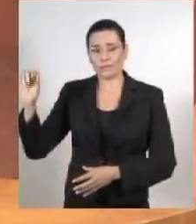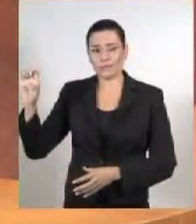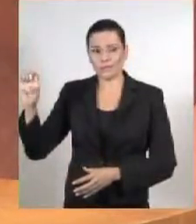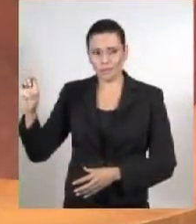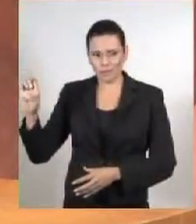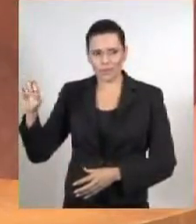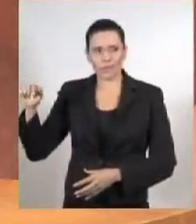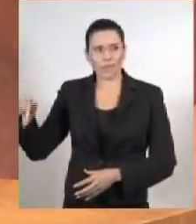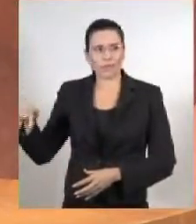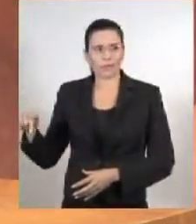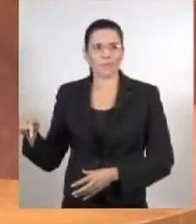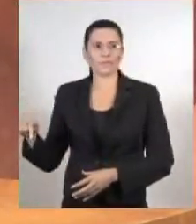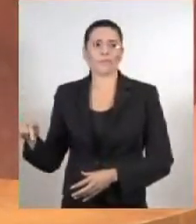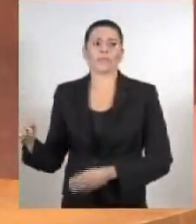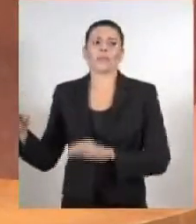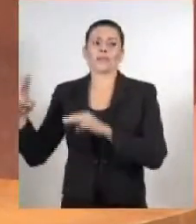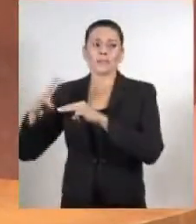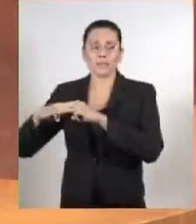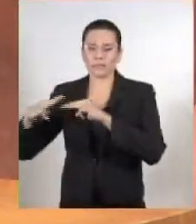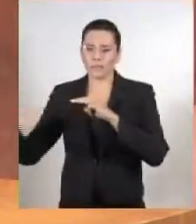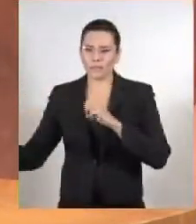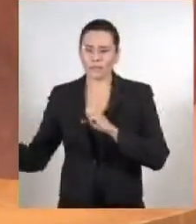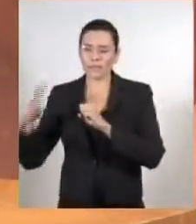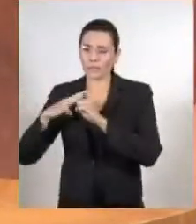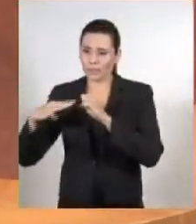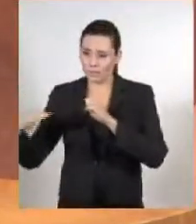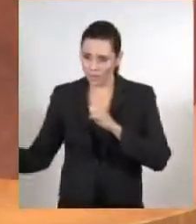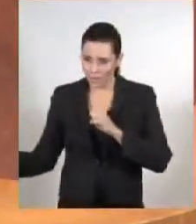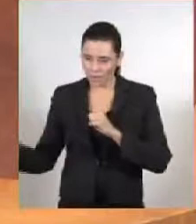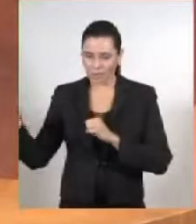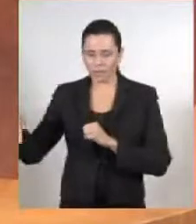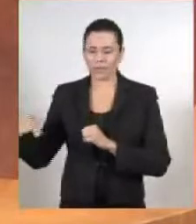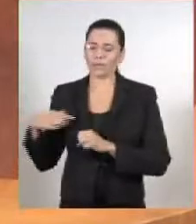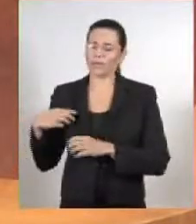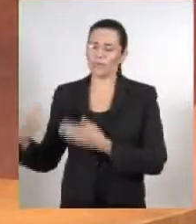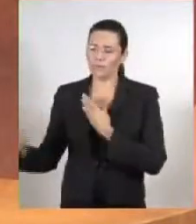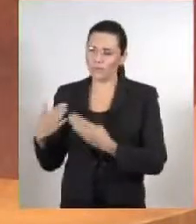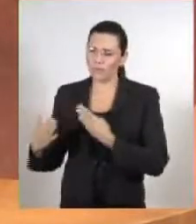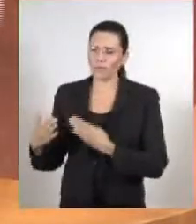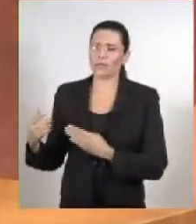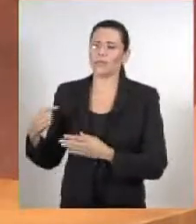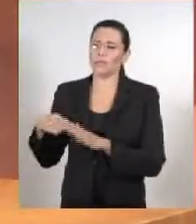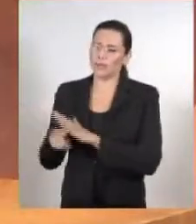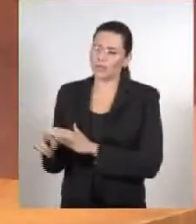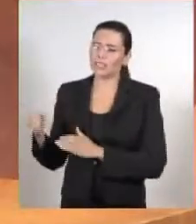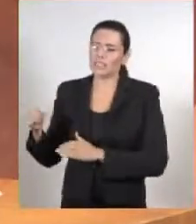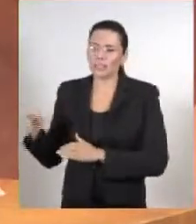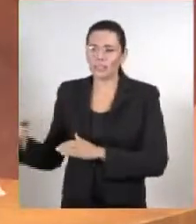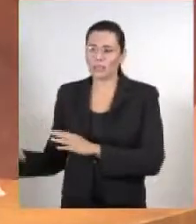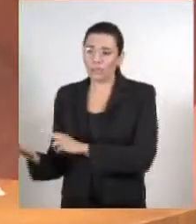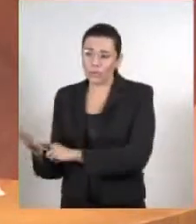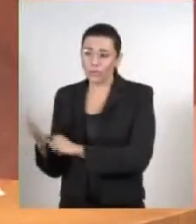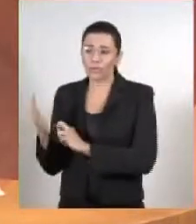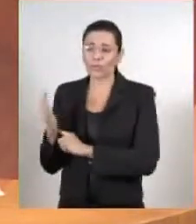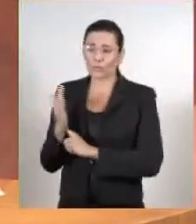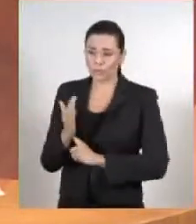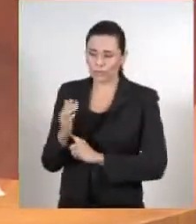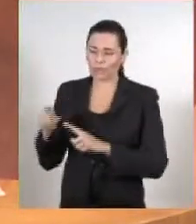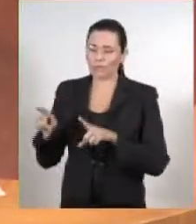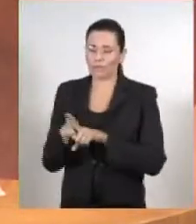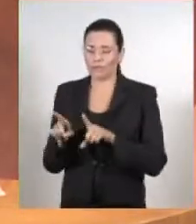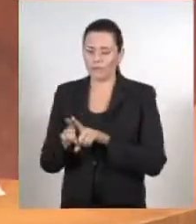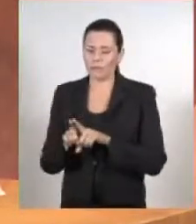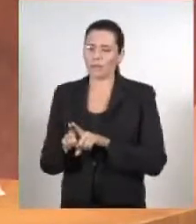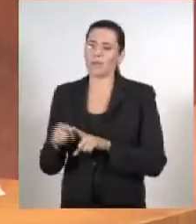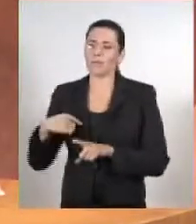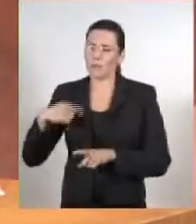oportunização destes que serão demitidos da Alumar, tendo a oportunidade de terem, por exemplo, pequenos negócios. Ou seja, no momento